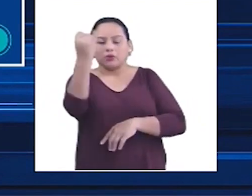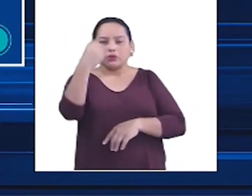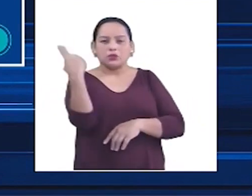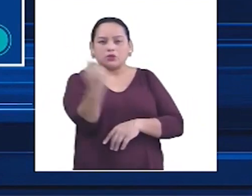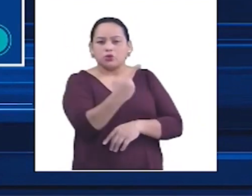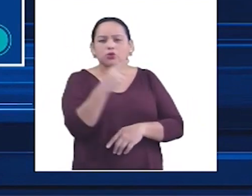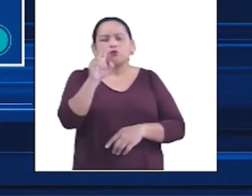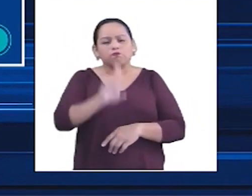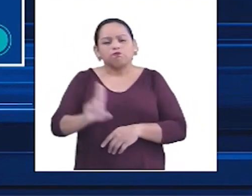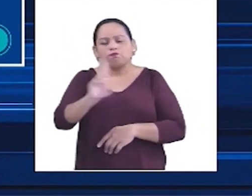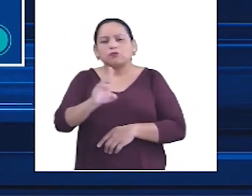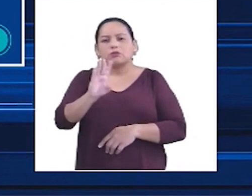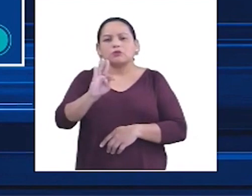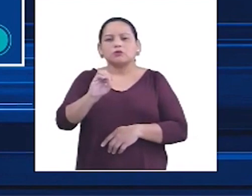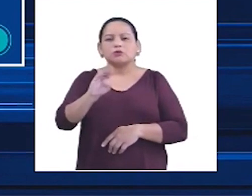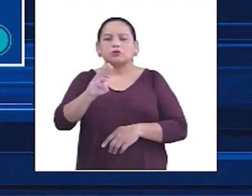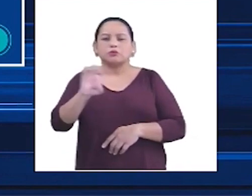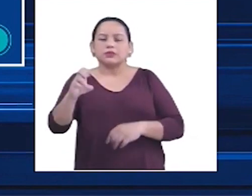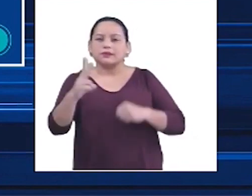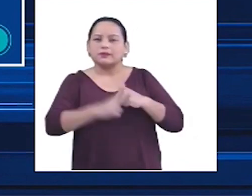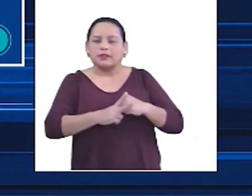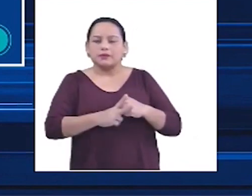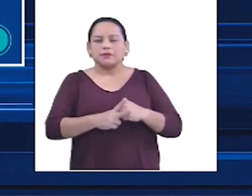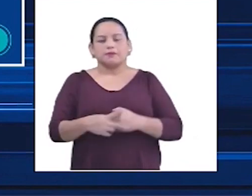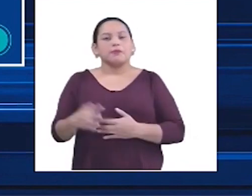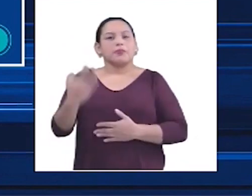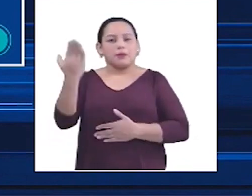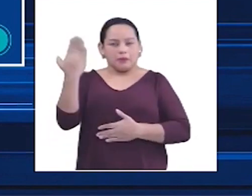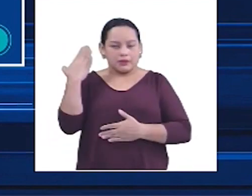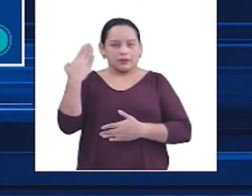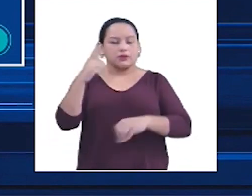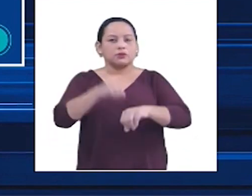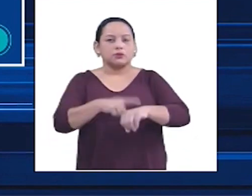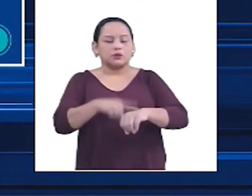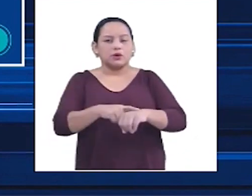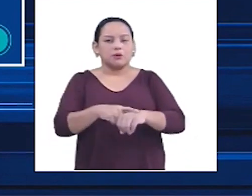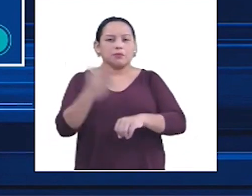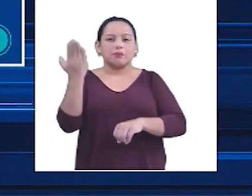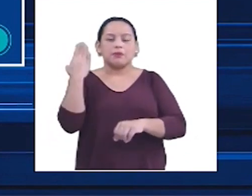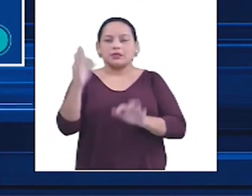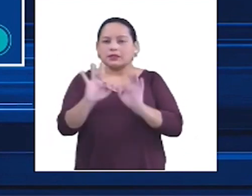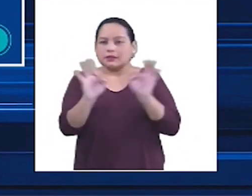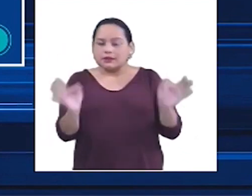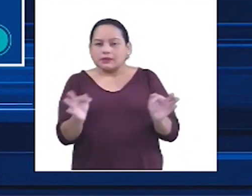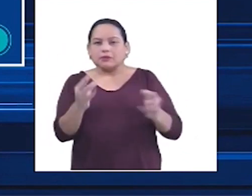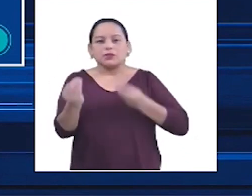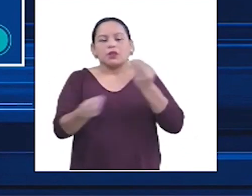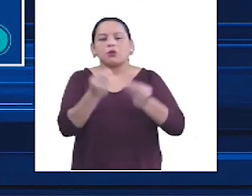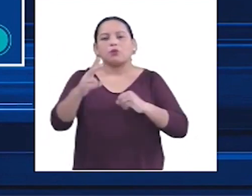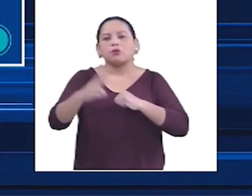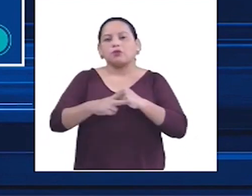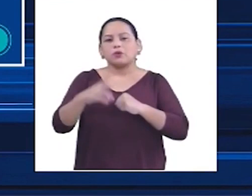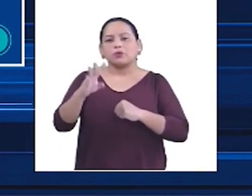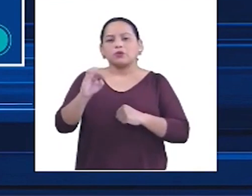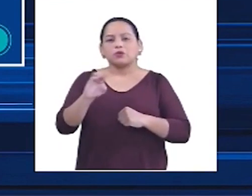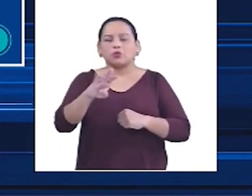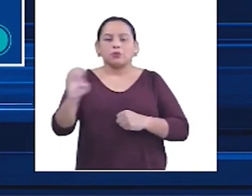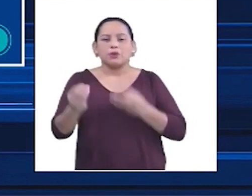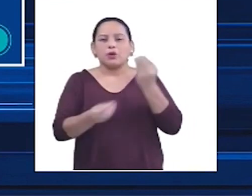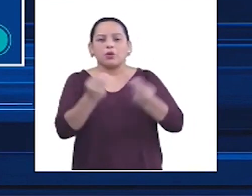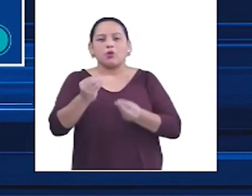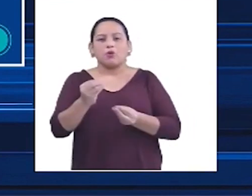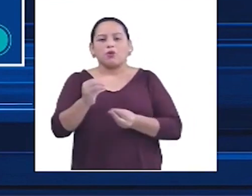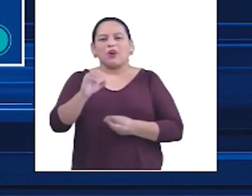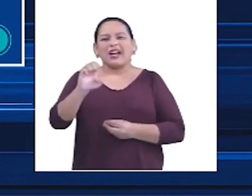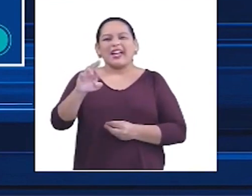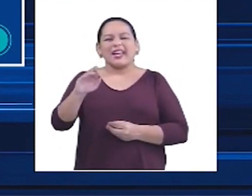tanto com ele. No tempo passado, né, no passado simples, o verbo to be significa era ou